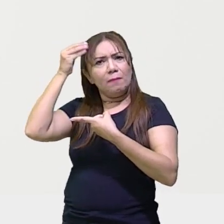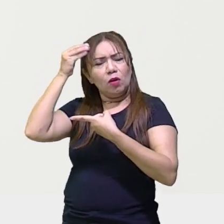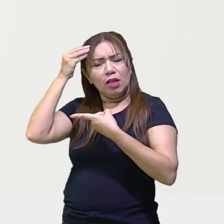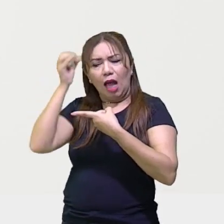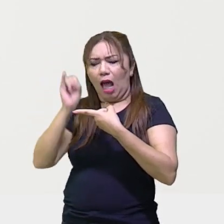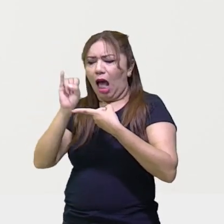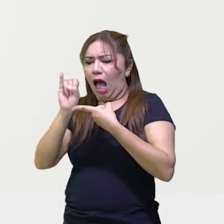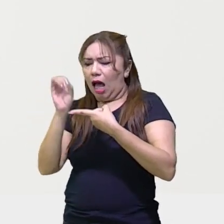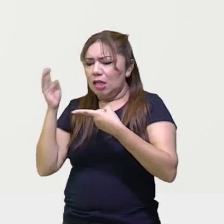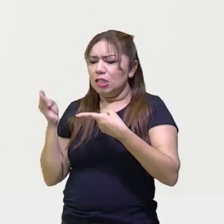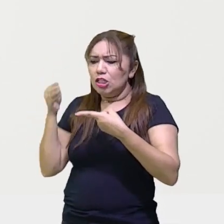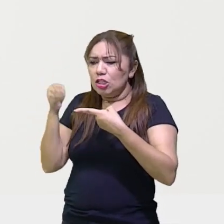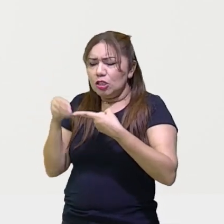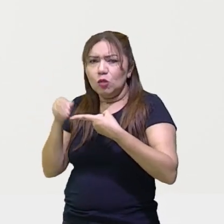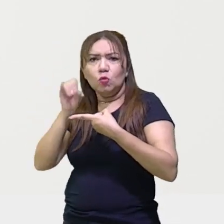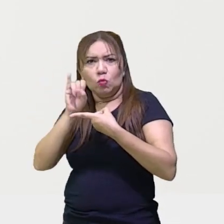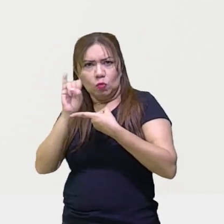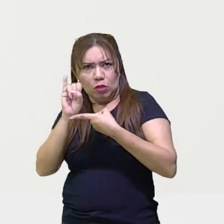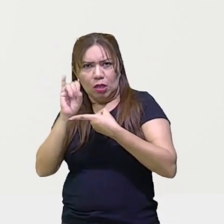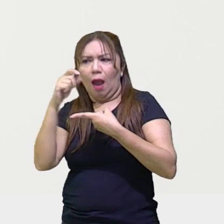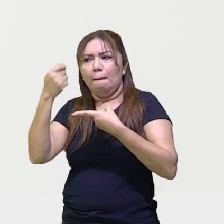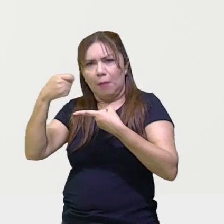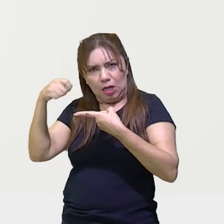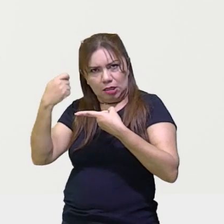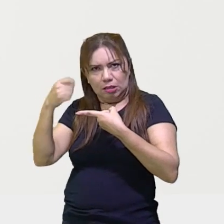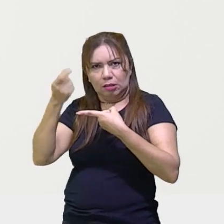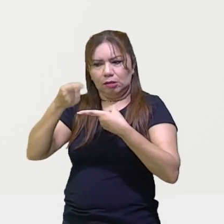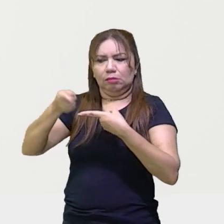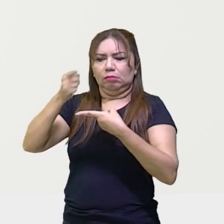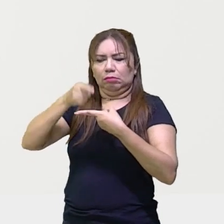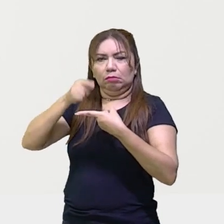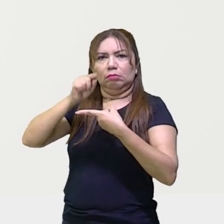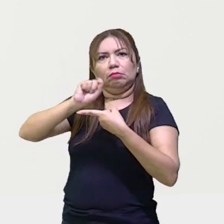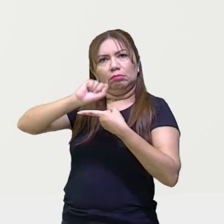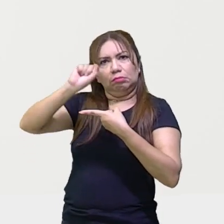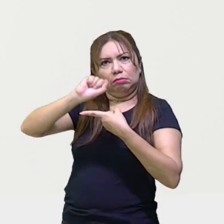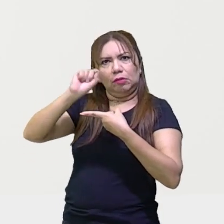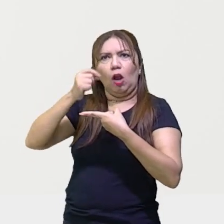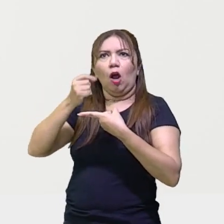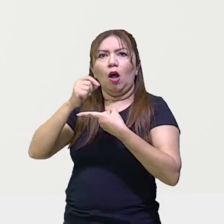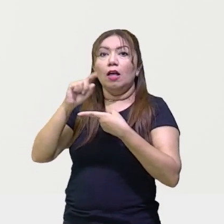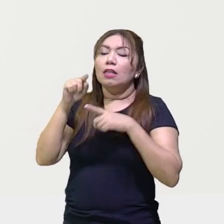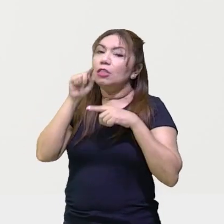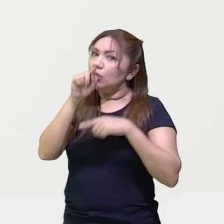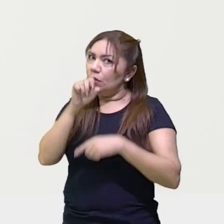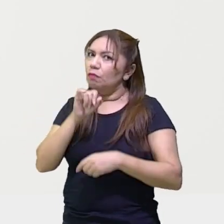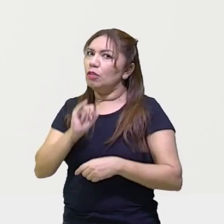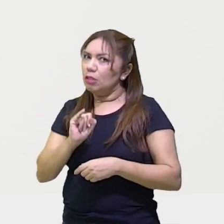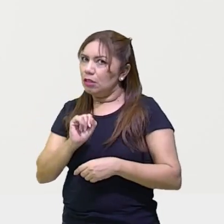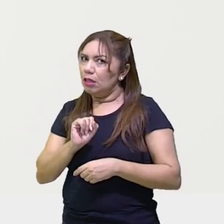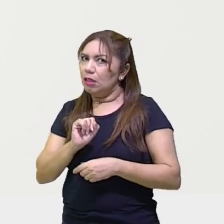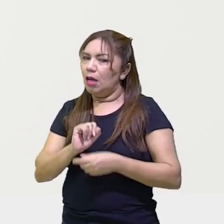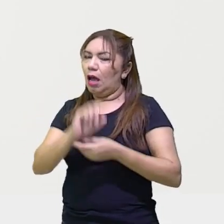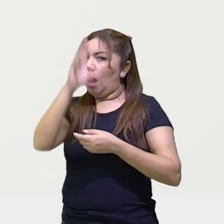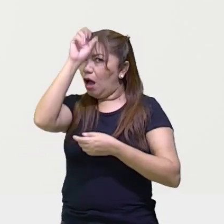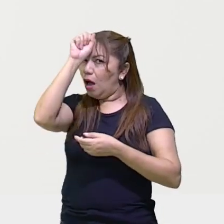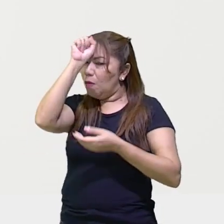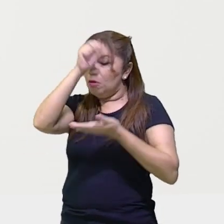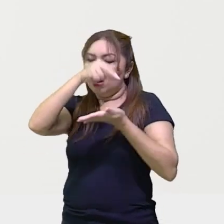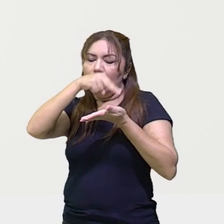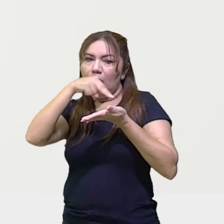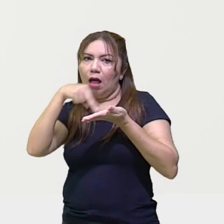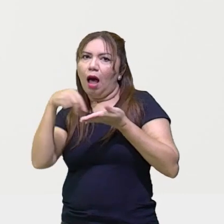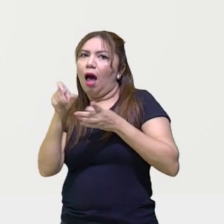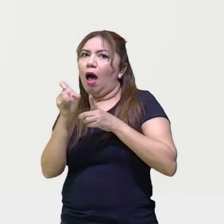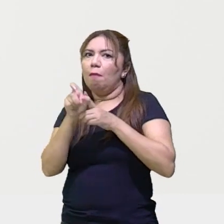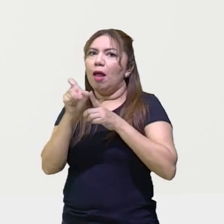regra. Caso esqueça, mas se nós tivermos todo o tempo lendo, a gente memoriza a palavra inteira. Mas as regras nos